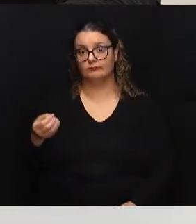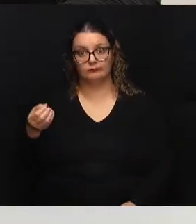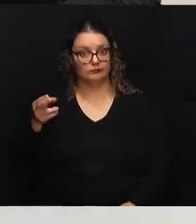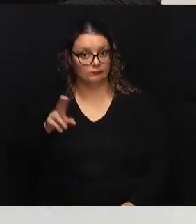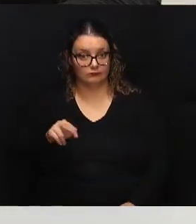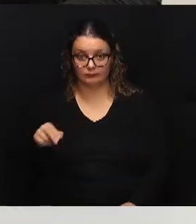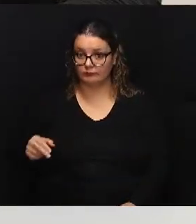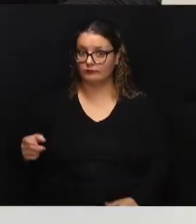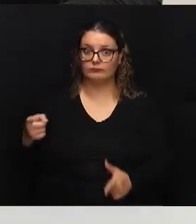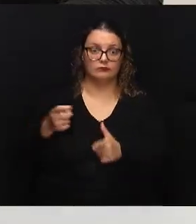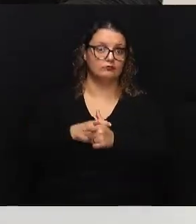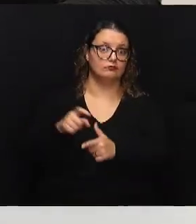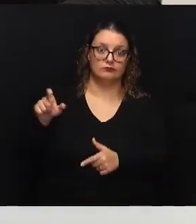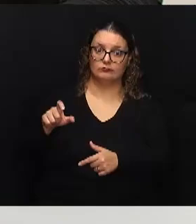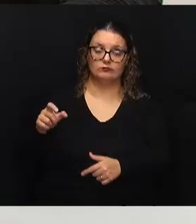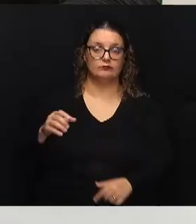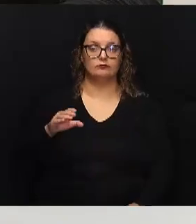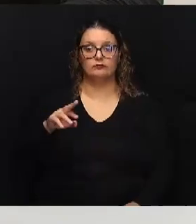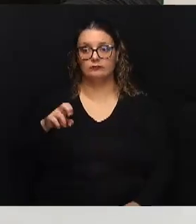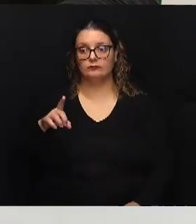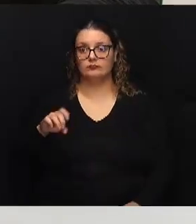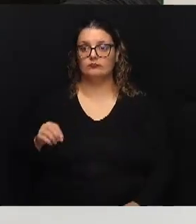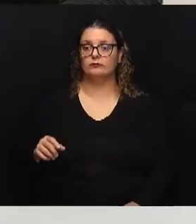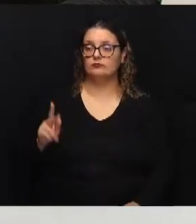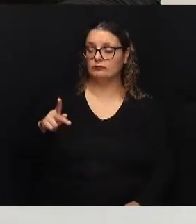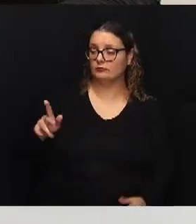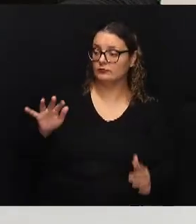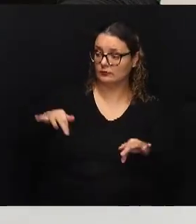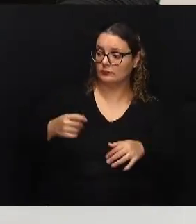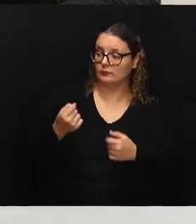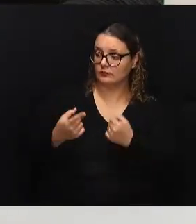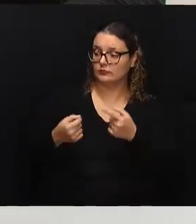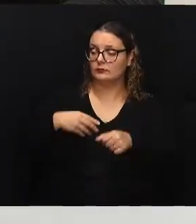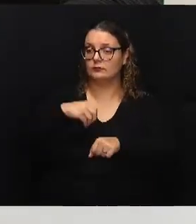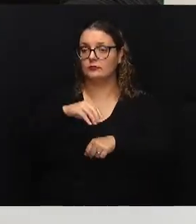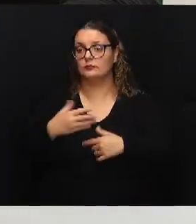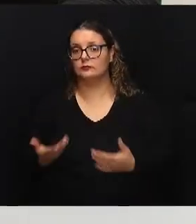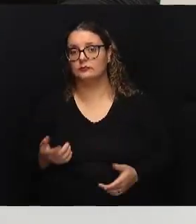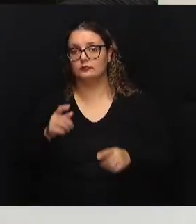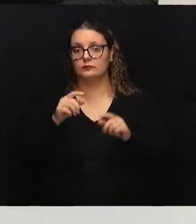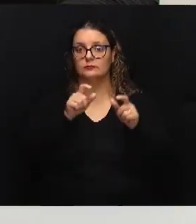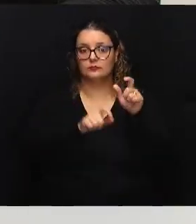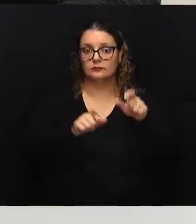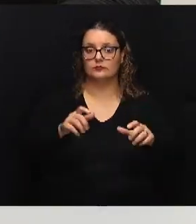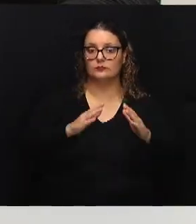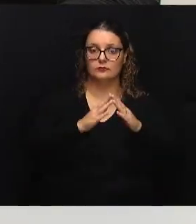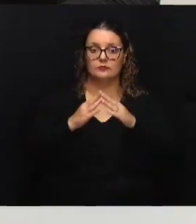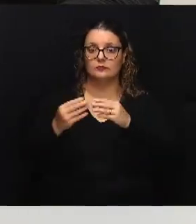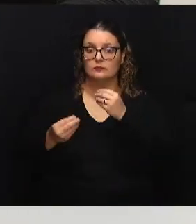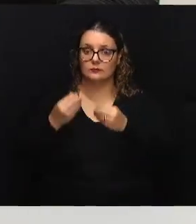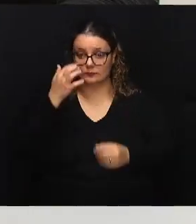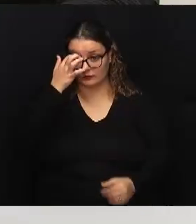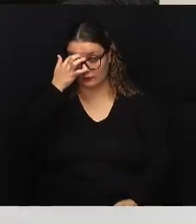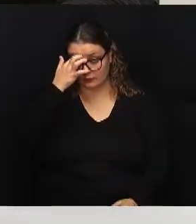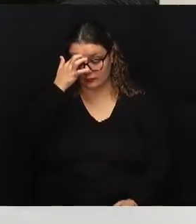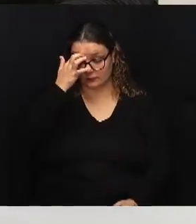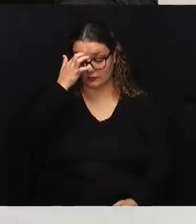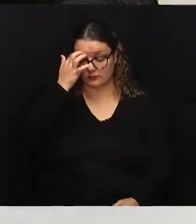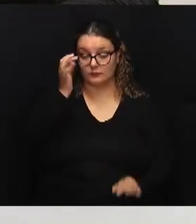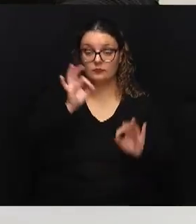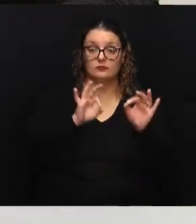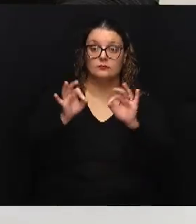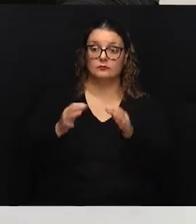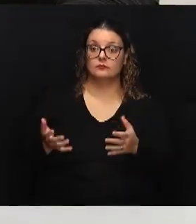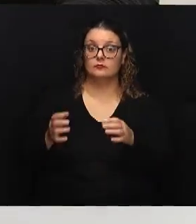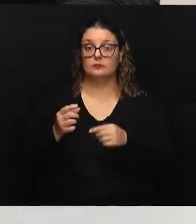Nunca deva para o cartão de crédito. Professor, para a gente finalizar aqui, tem mais alguma dica para o pessoal que está em casa de como se organizar financeiramente,